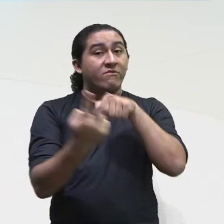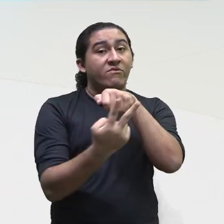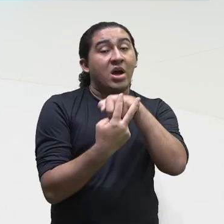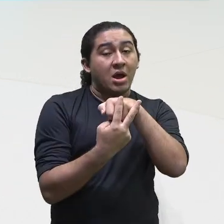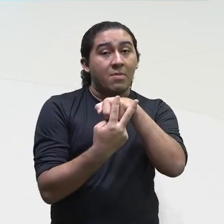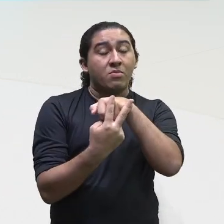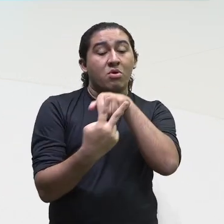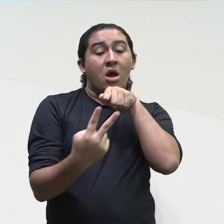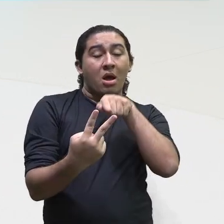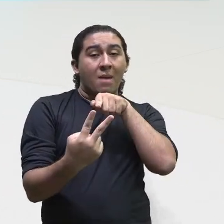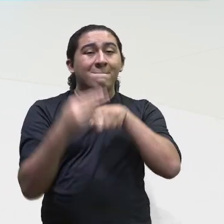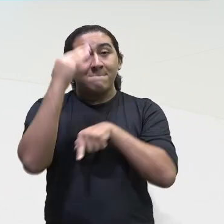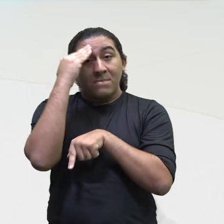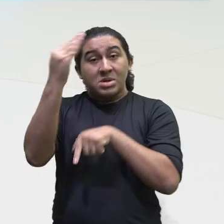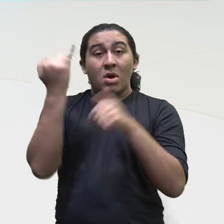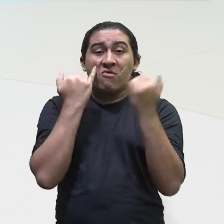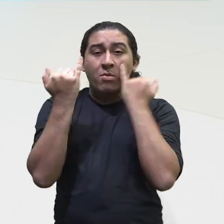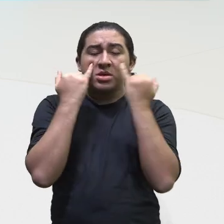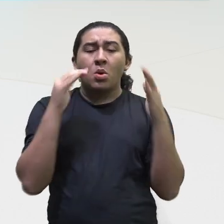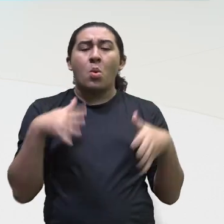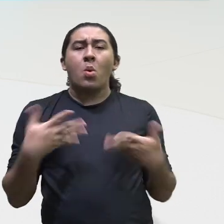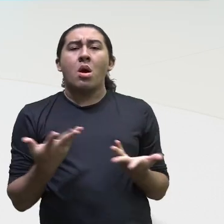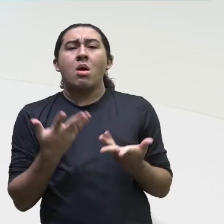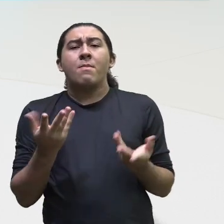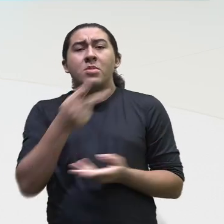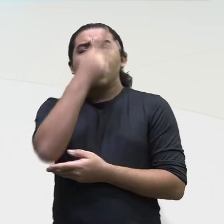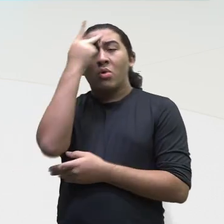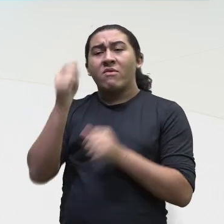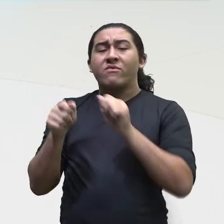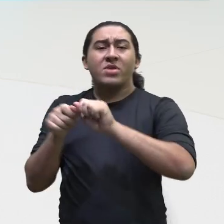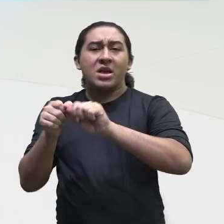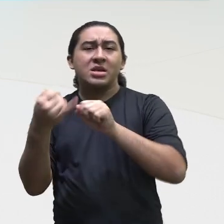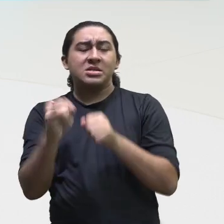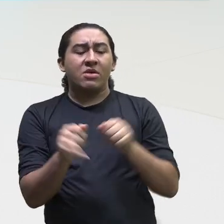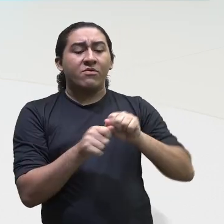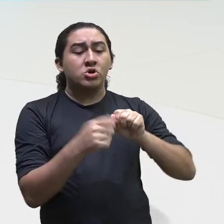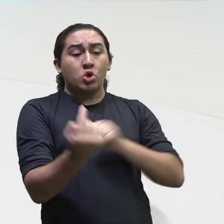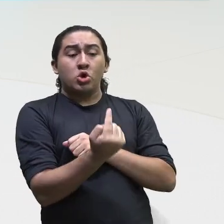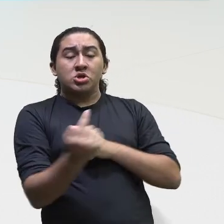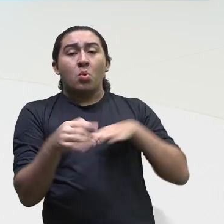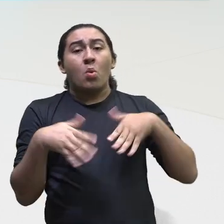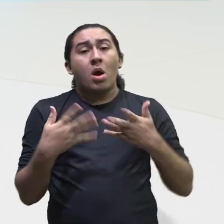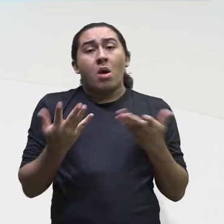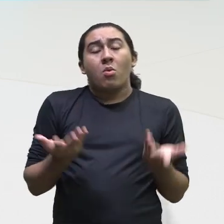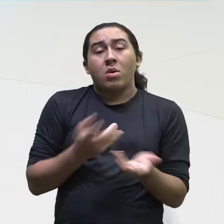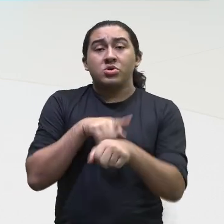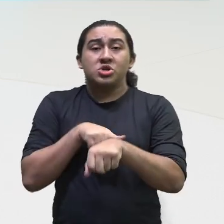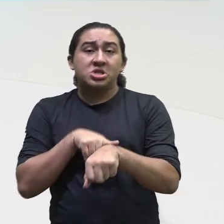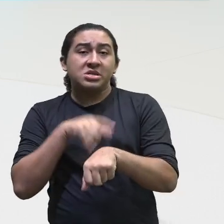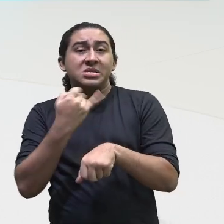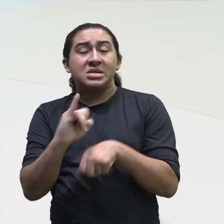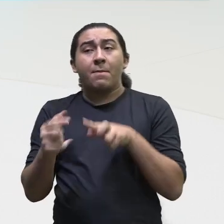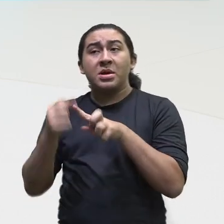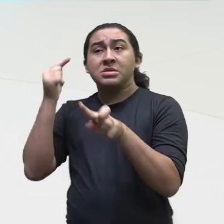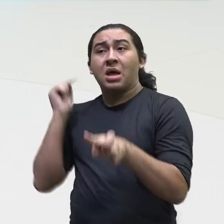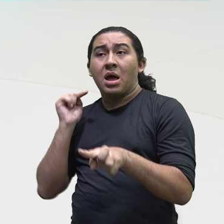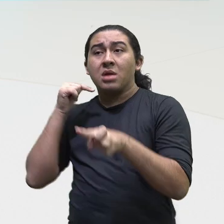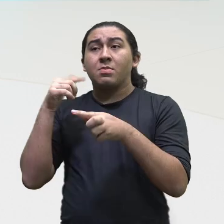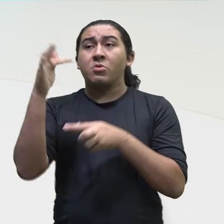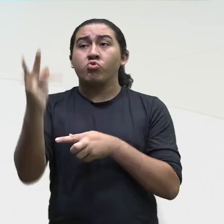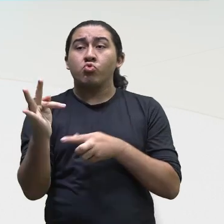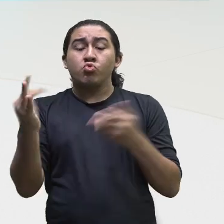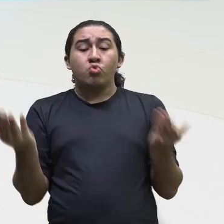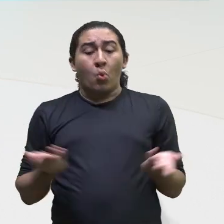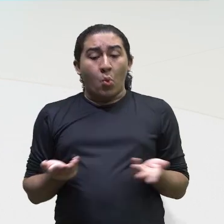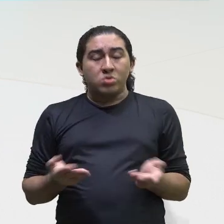o quê? Quem fez, o que fez, quando fez, se fez sozinho, se já faz tempo, se não vai, né? Veja que o verbo ali,